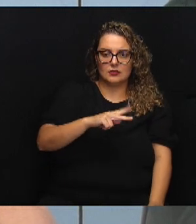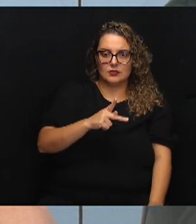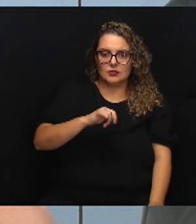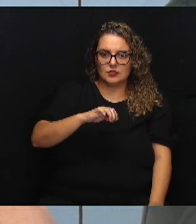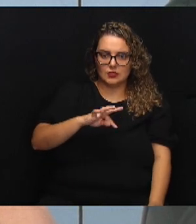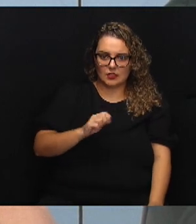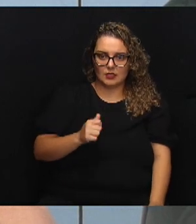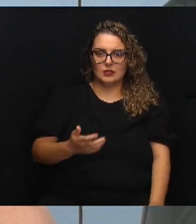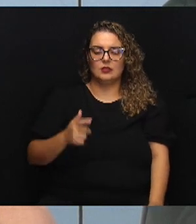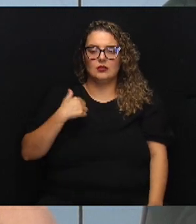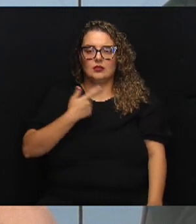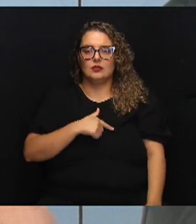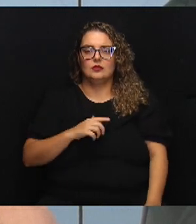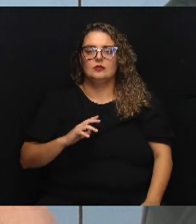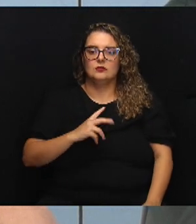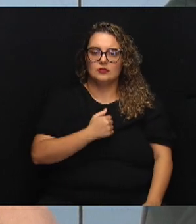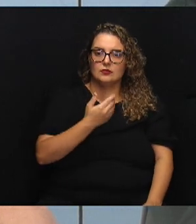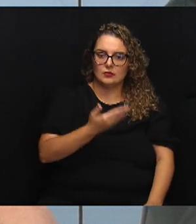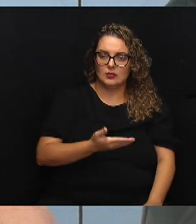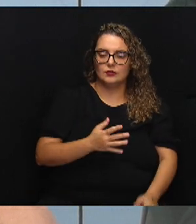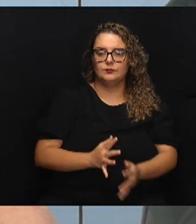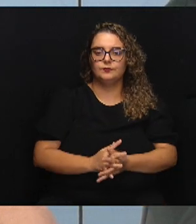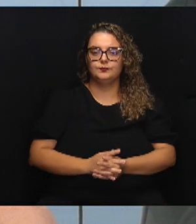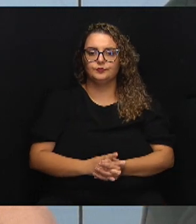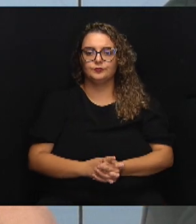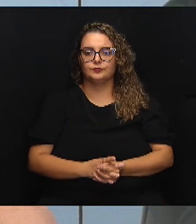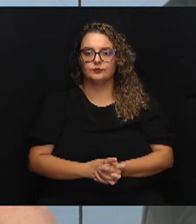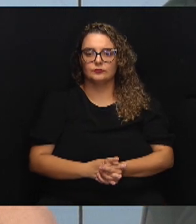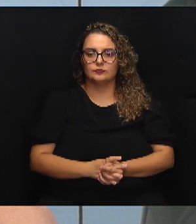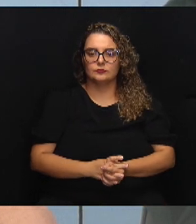A gente foi lá fazer um resgate, onde o doutor